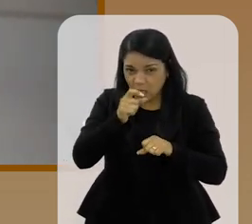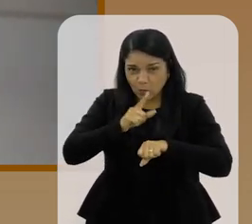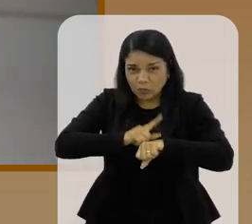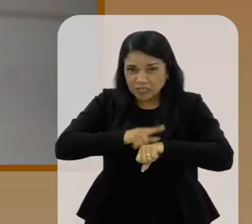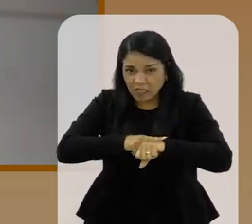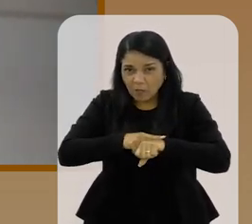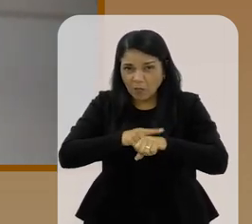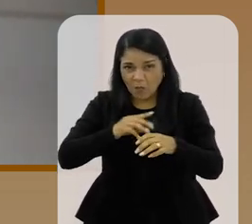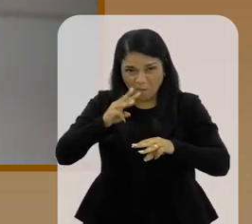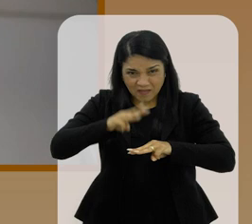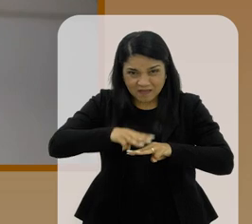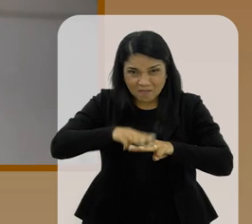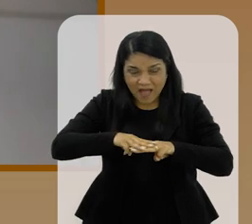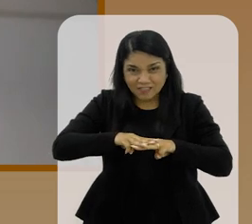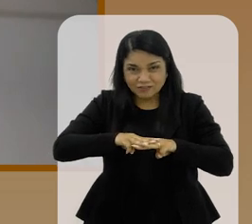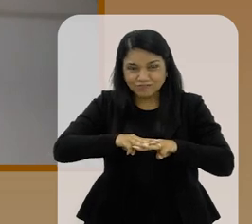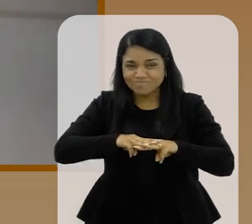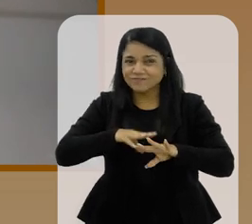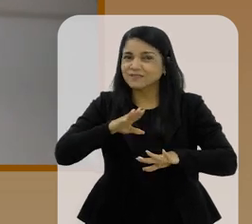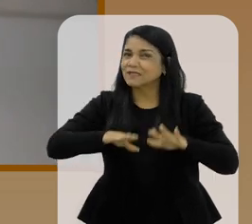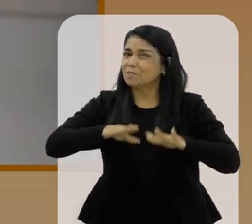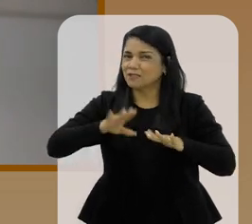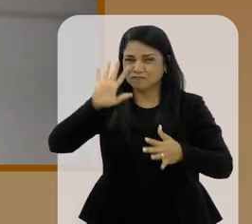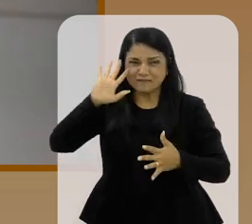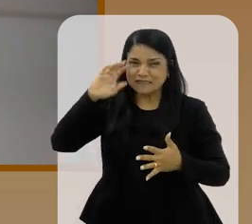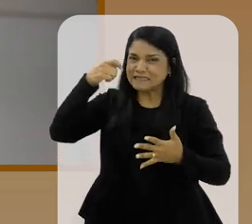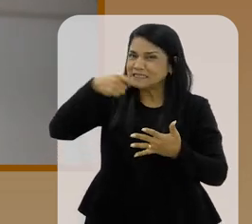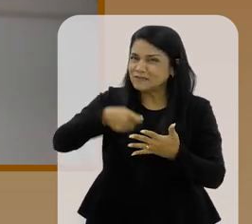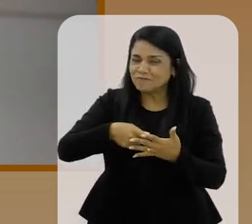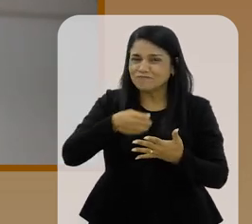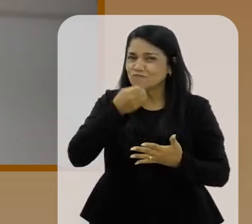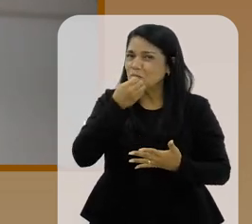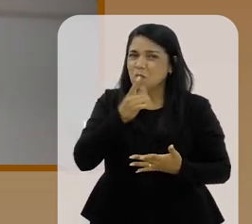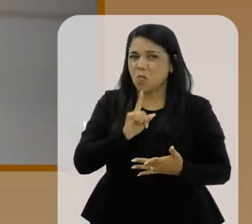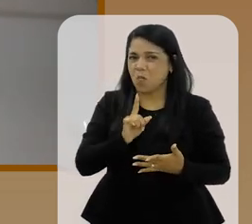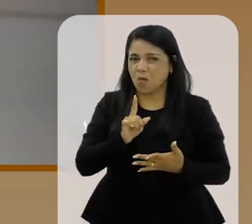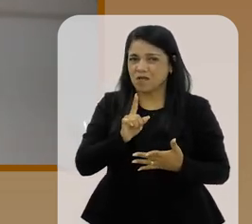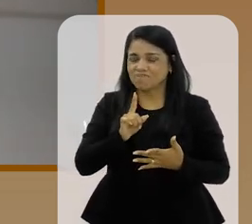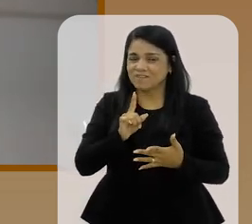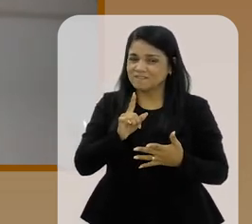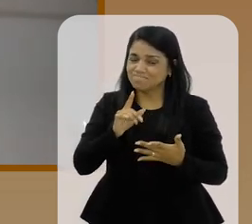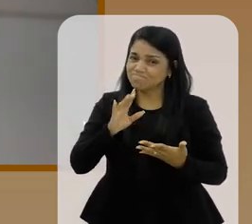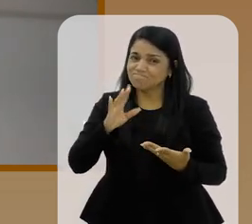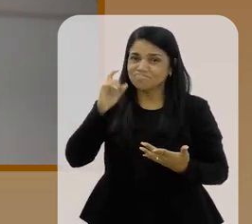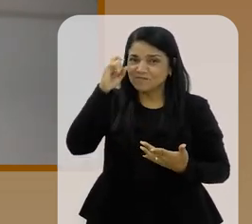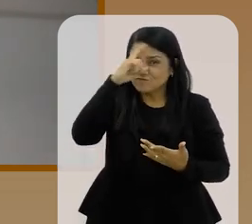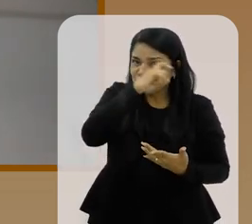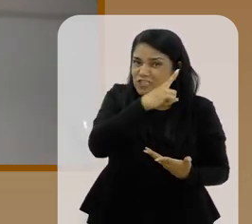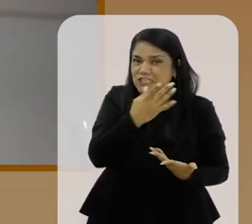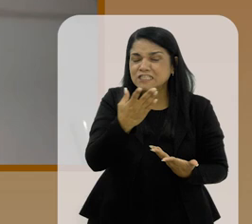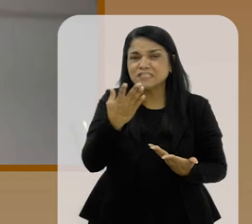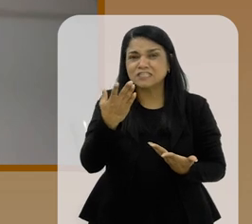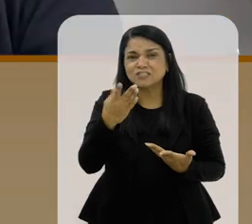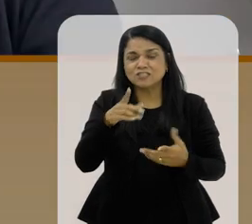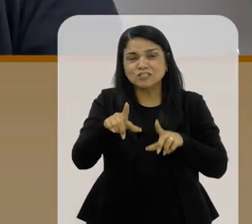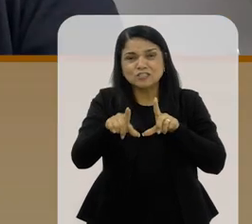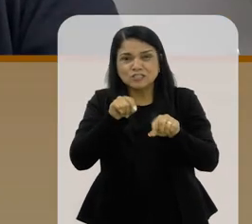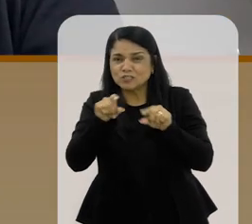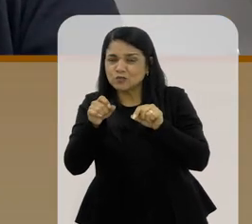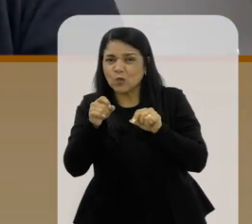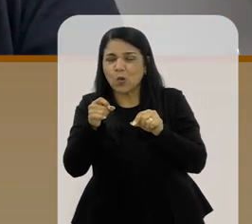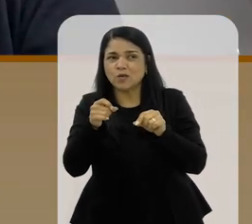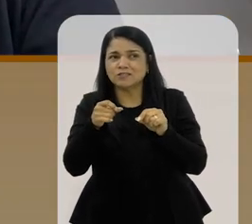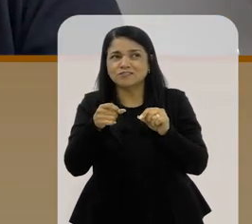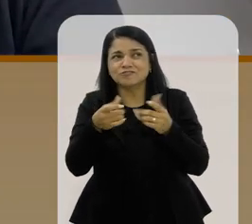o tempo matemático. Você pode tomar decisões que talvez não sejam ótimas, pode se lançar em problemas exageradamente difíceis, você pode